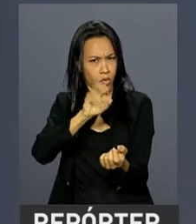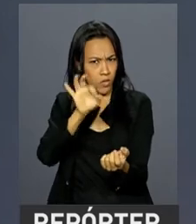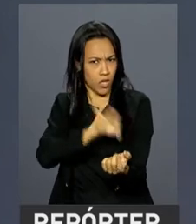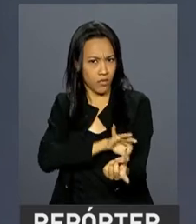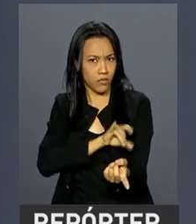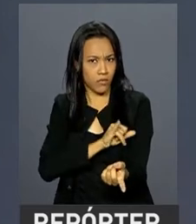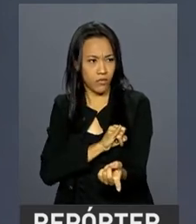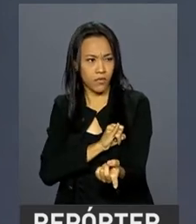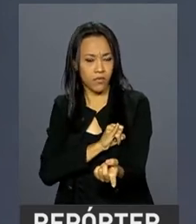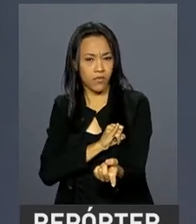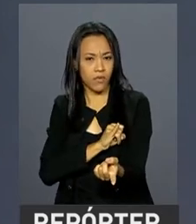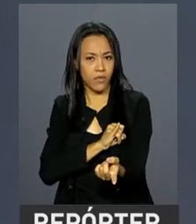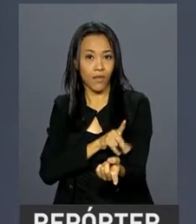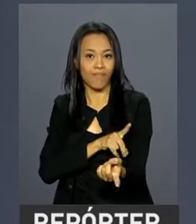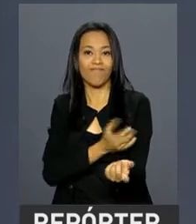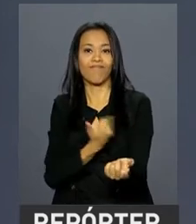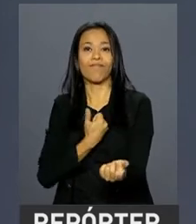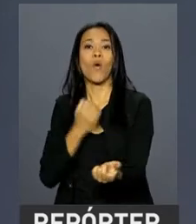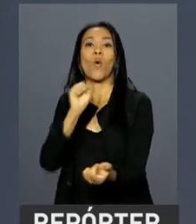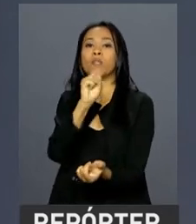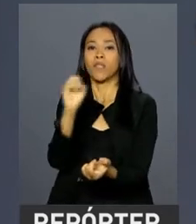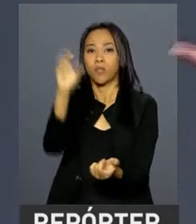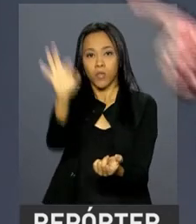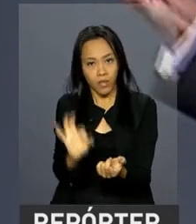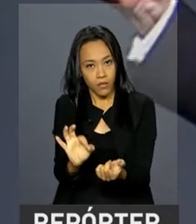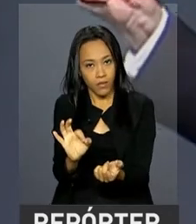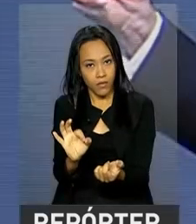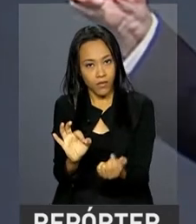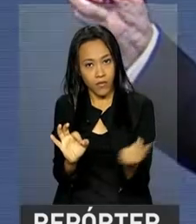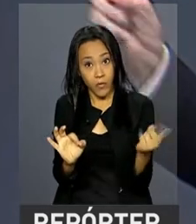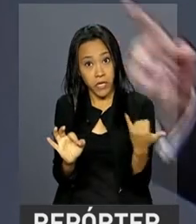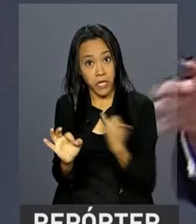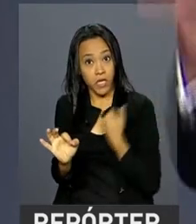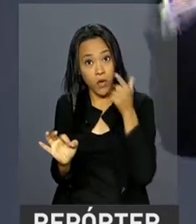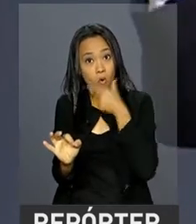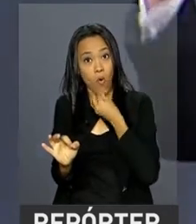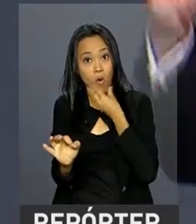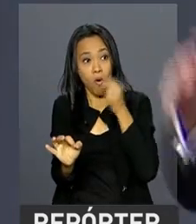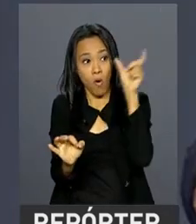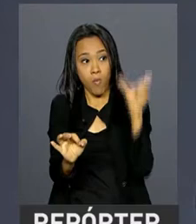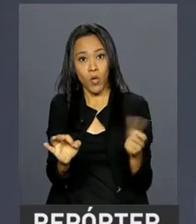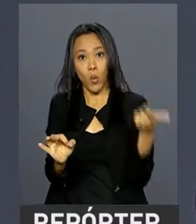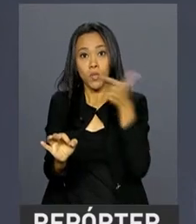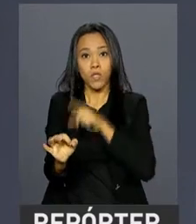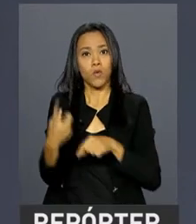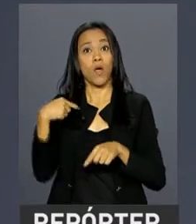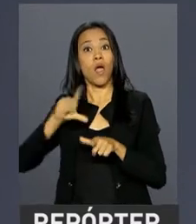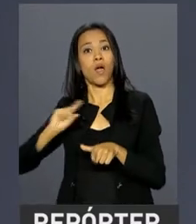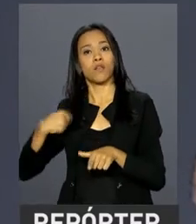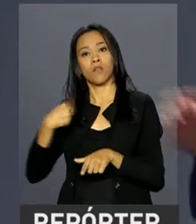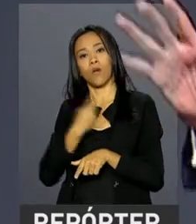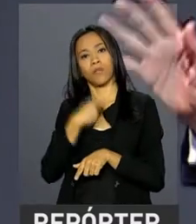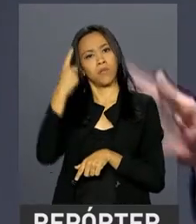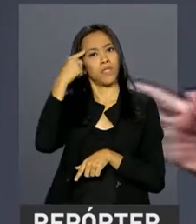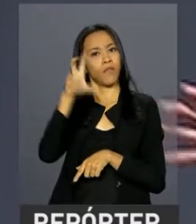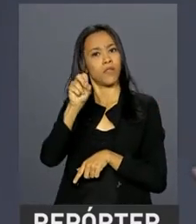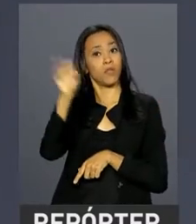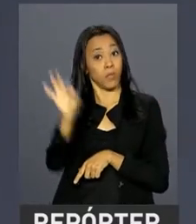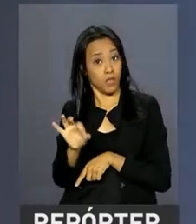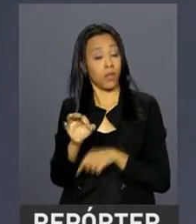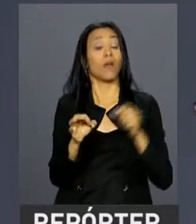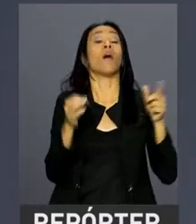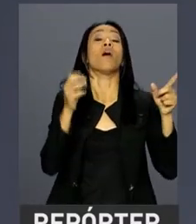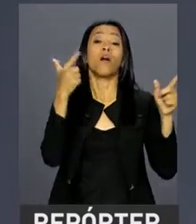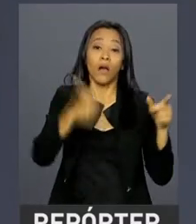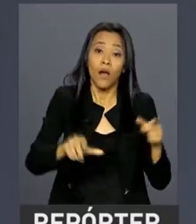50%, 80%. Foi o Paulo que conseguiu, porque nós pensávamos 50%. Né?